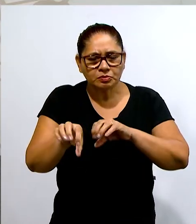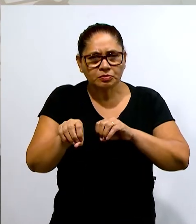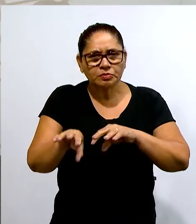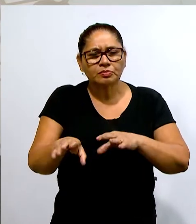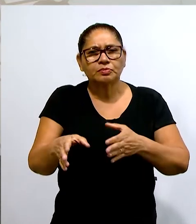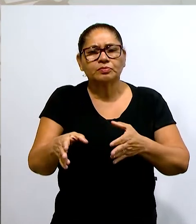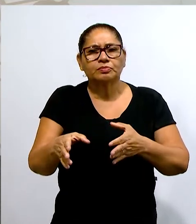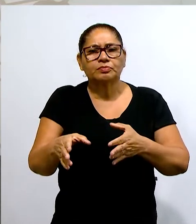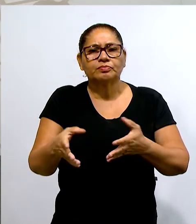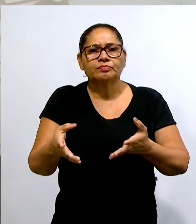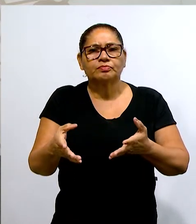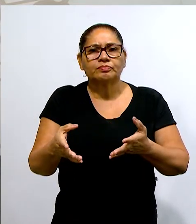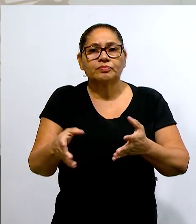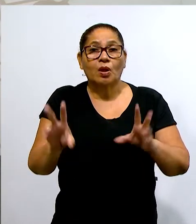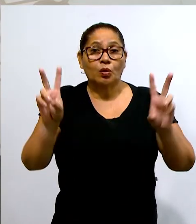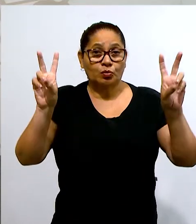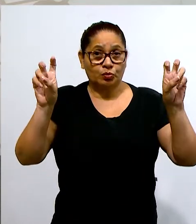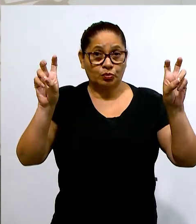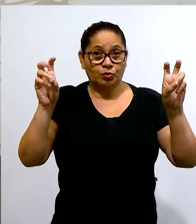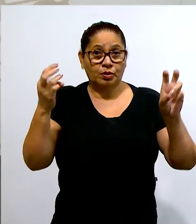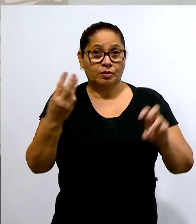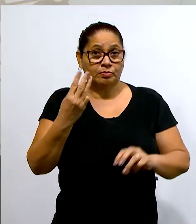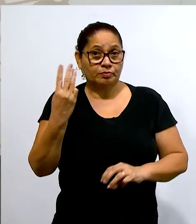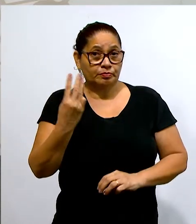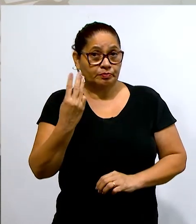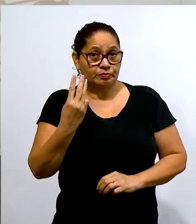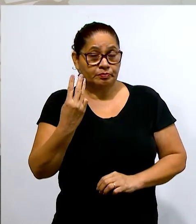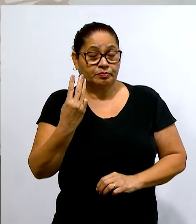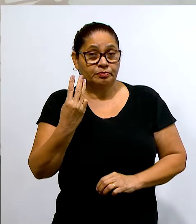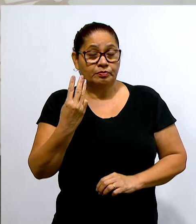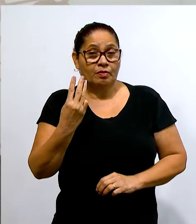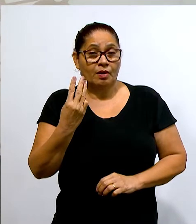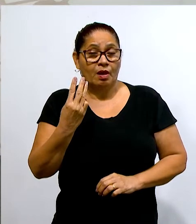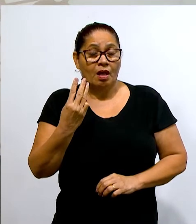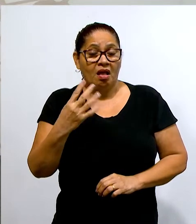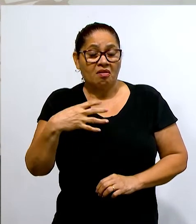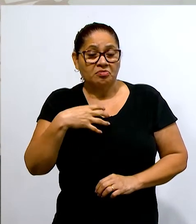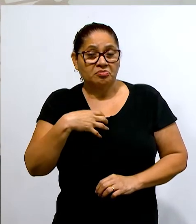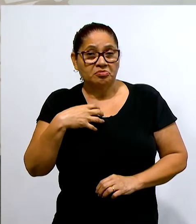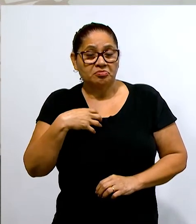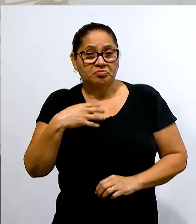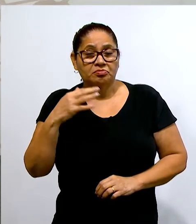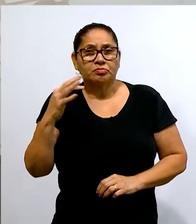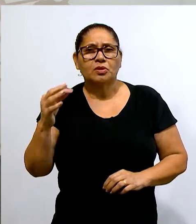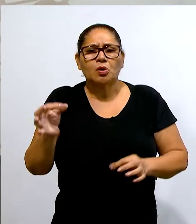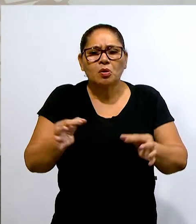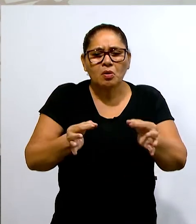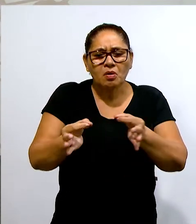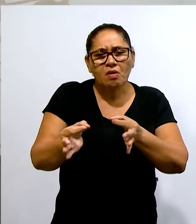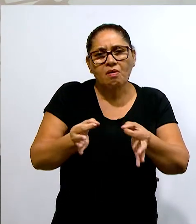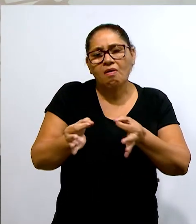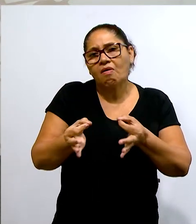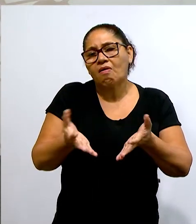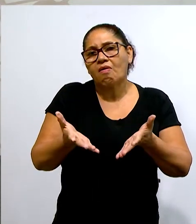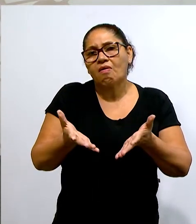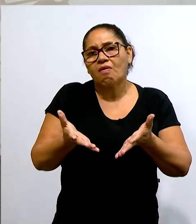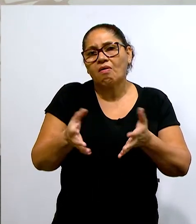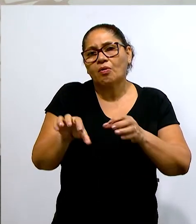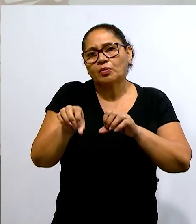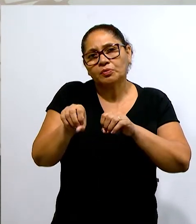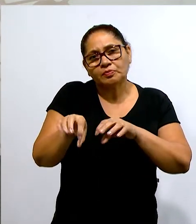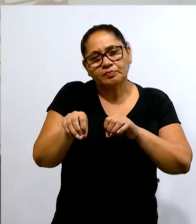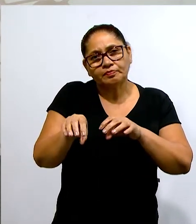o tema da nossa web aula 3. Essas diferentes formas de ensino, de como organizar esse ensino, ele